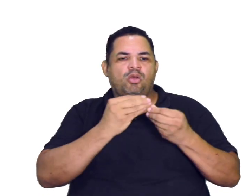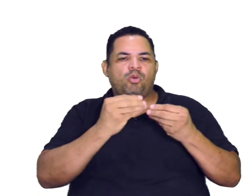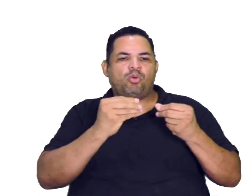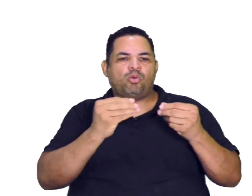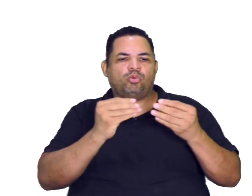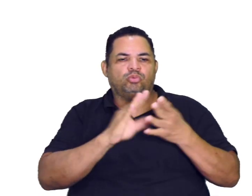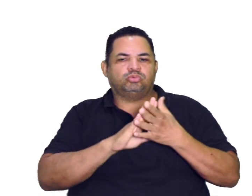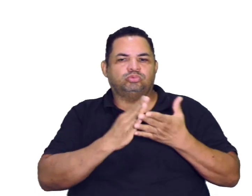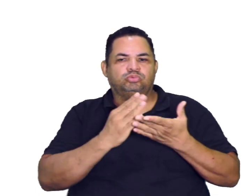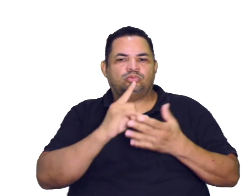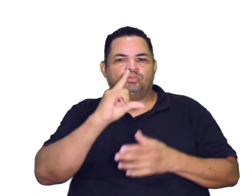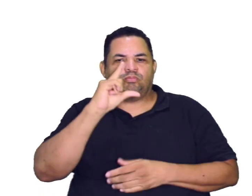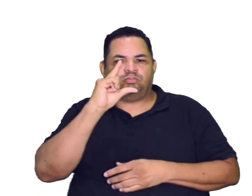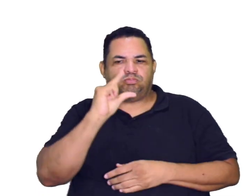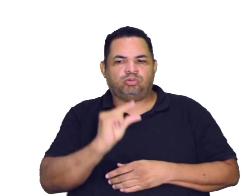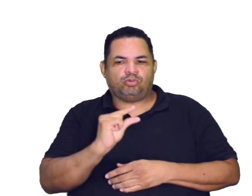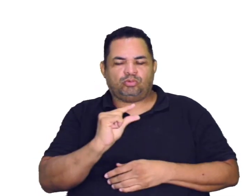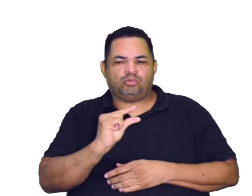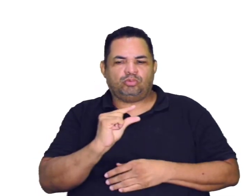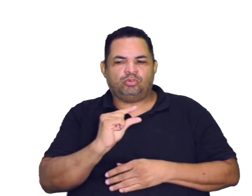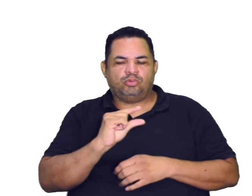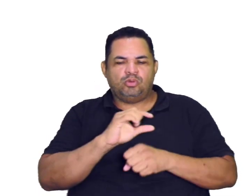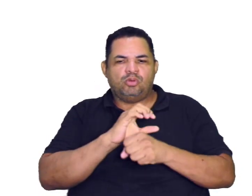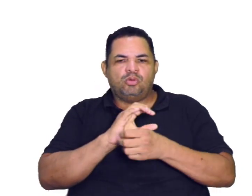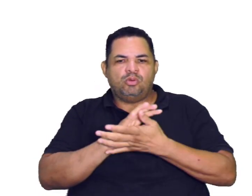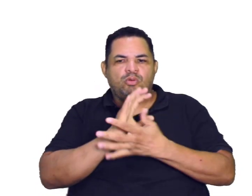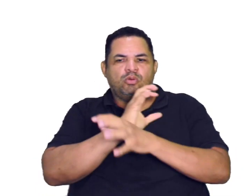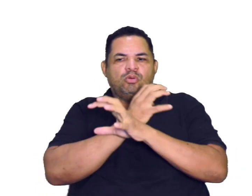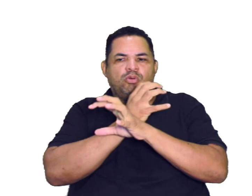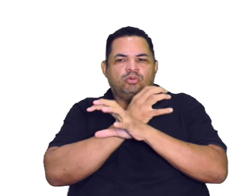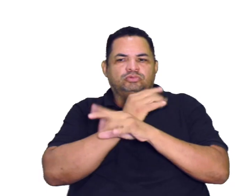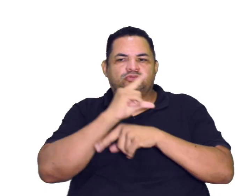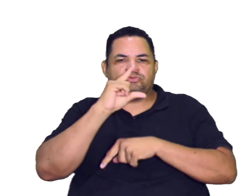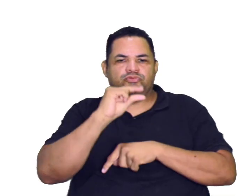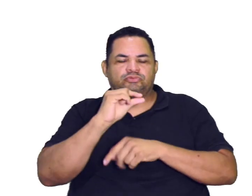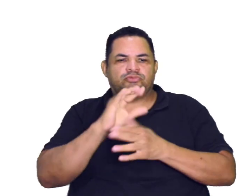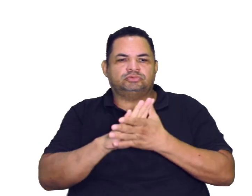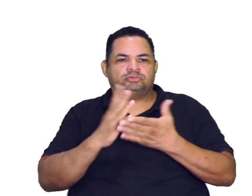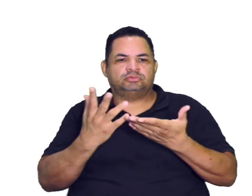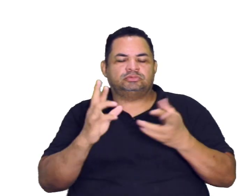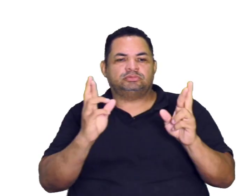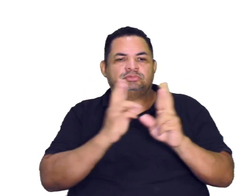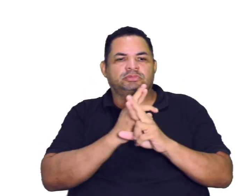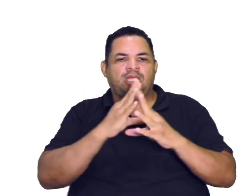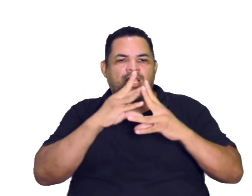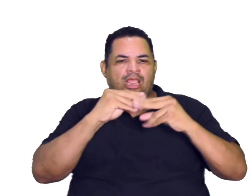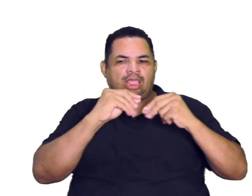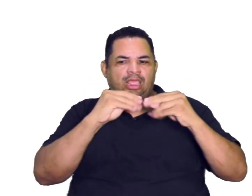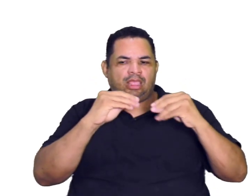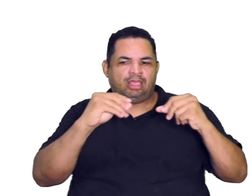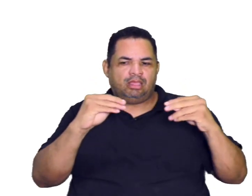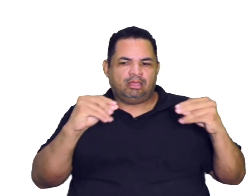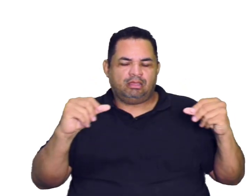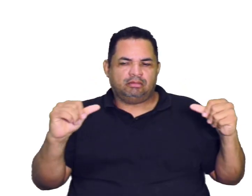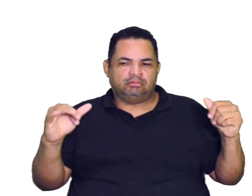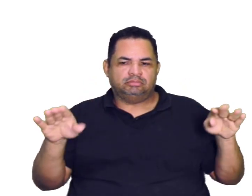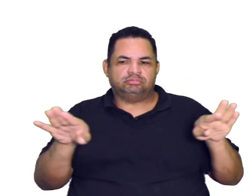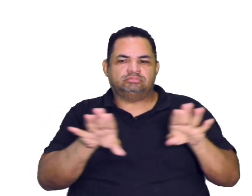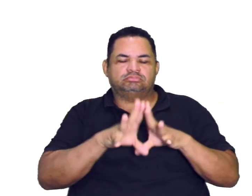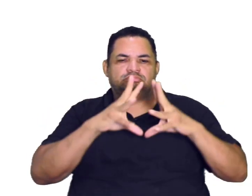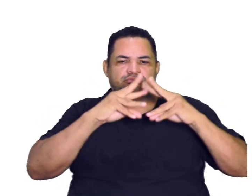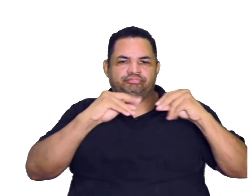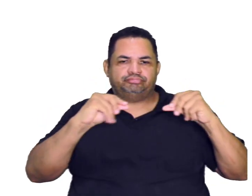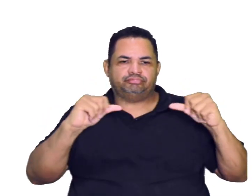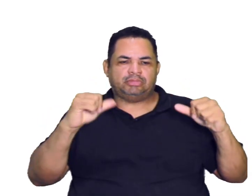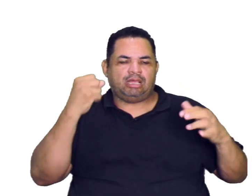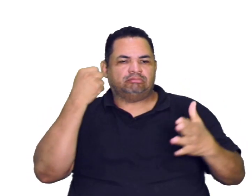óssea, então eu tenho pouca produção óssea aqui. Posso também ter ela relacionada à deteriorização do tecido ósseo,